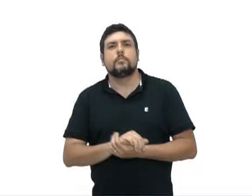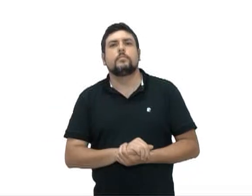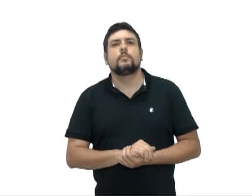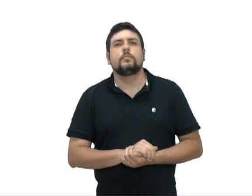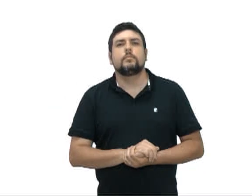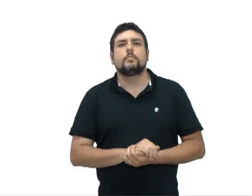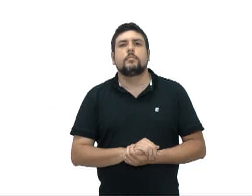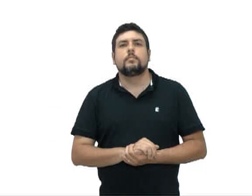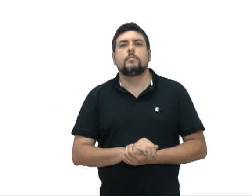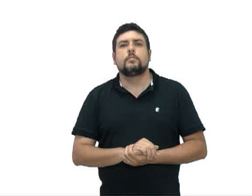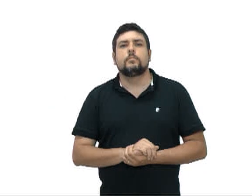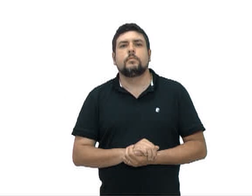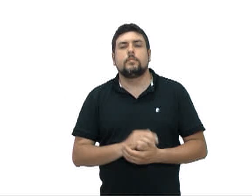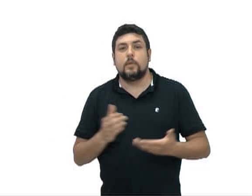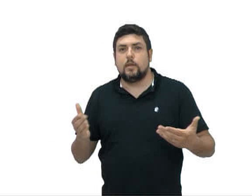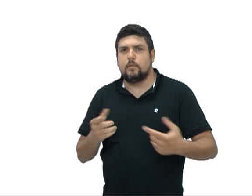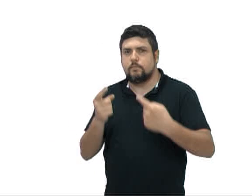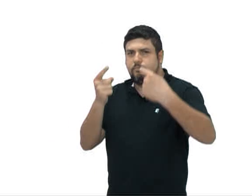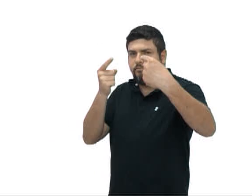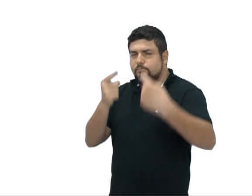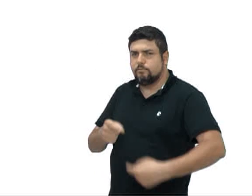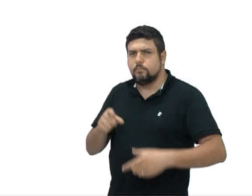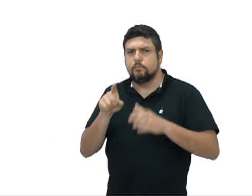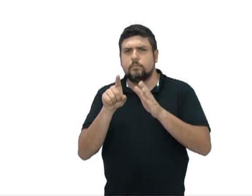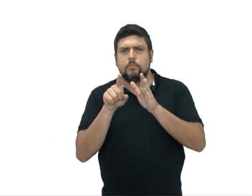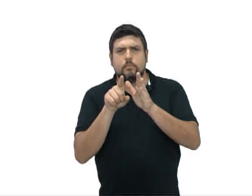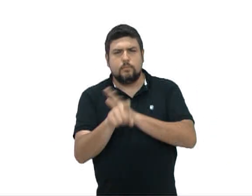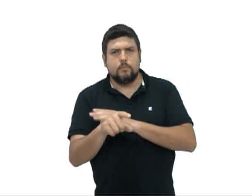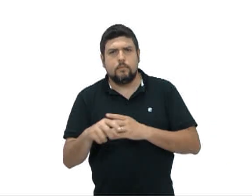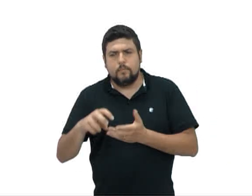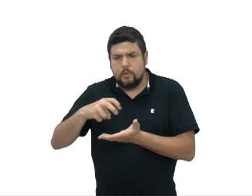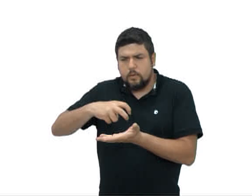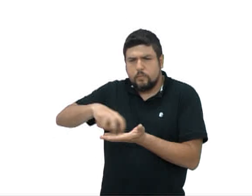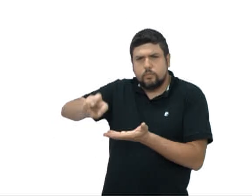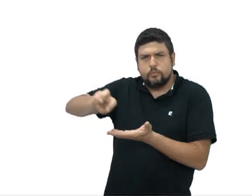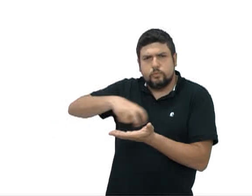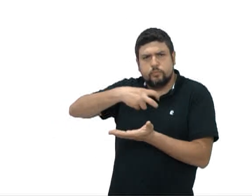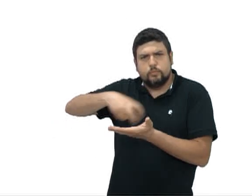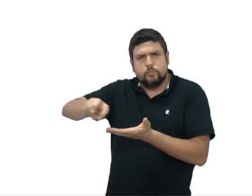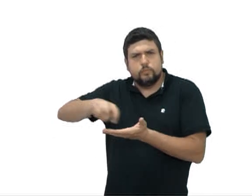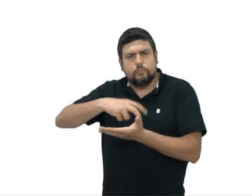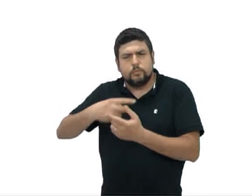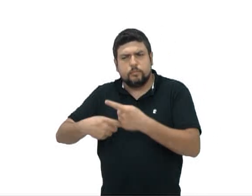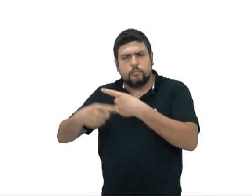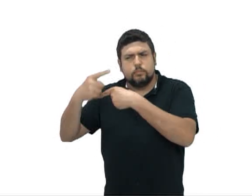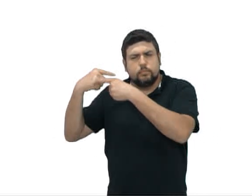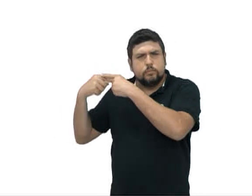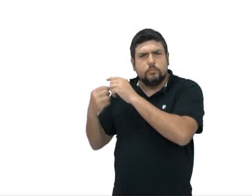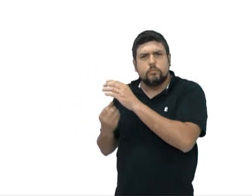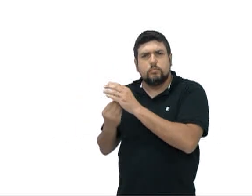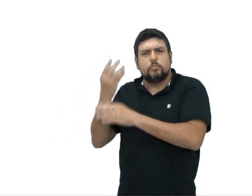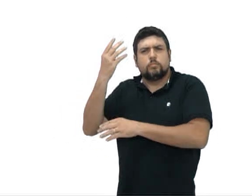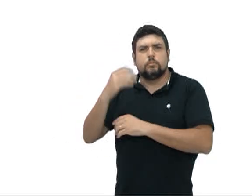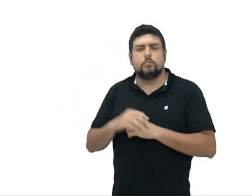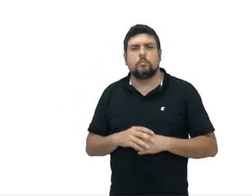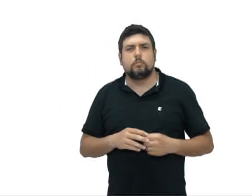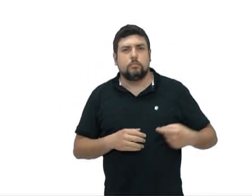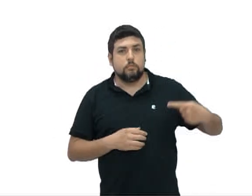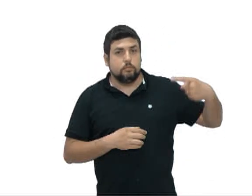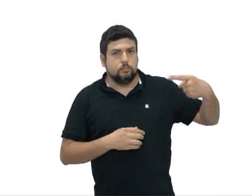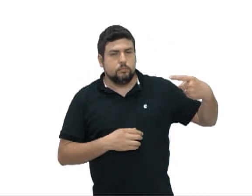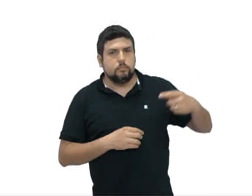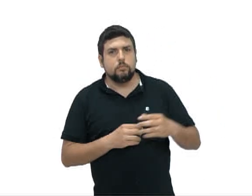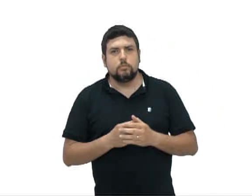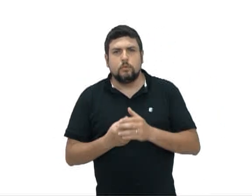lá. A pergunta é a seguinte. Sobre as origens do skate, é correto afirmar: 1. Surgiu